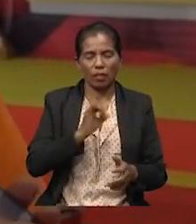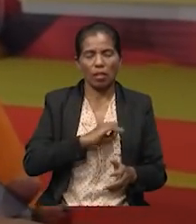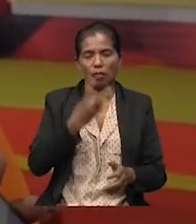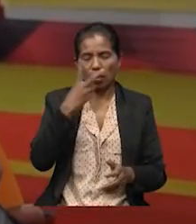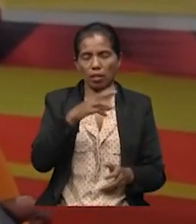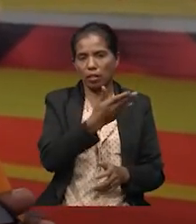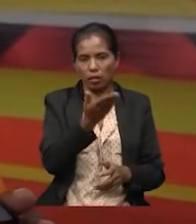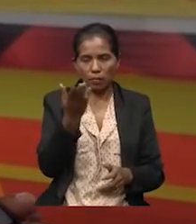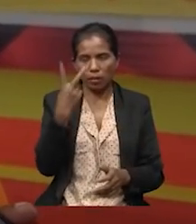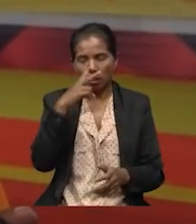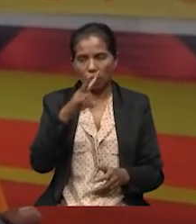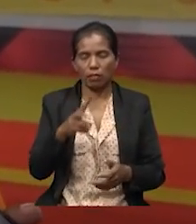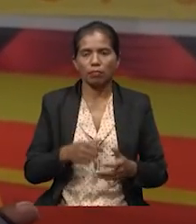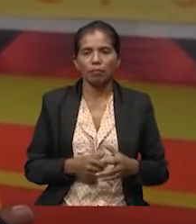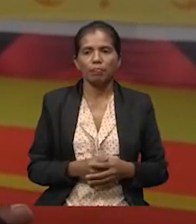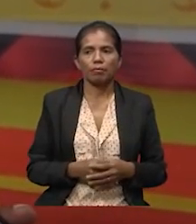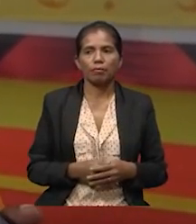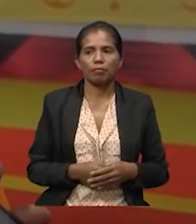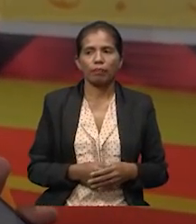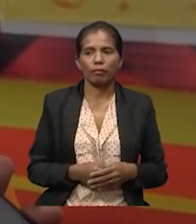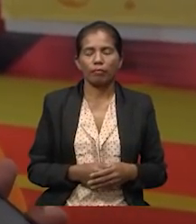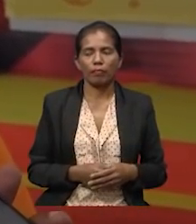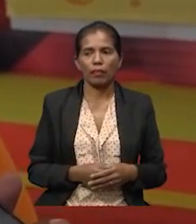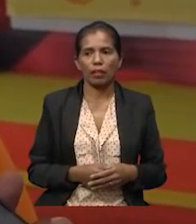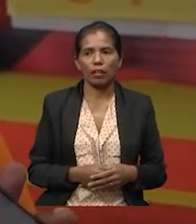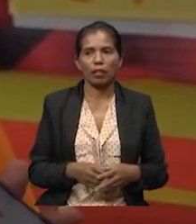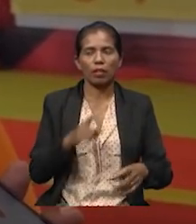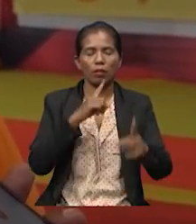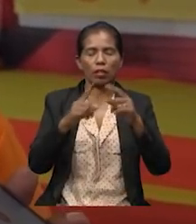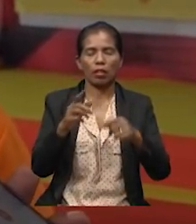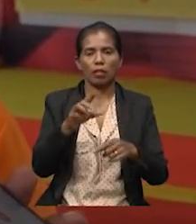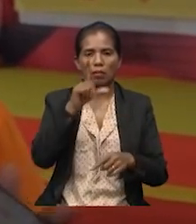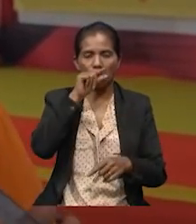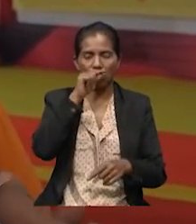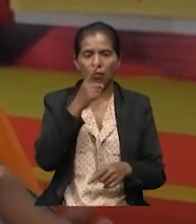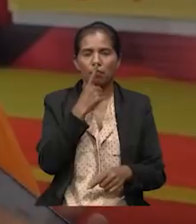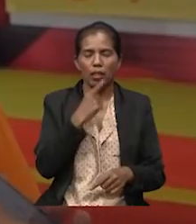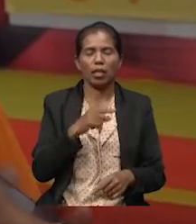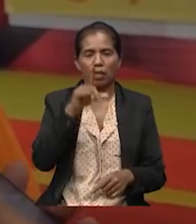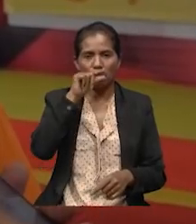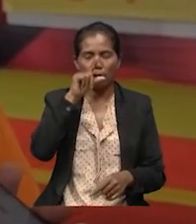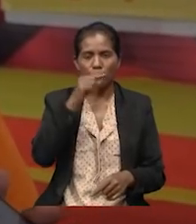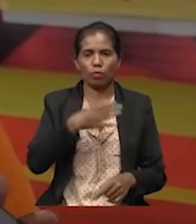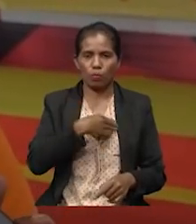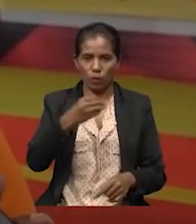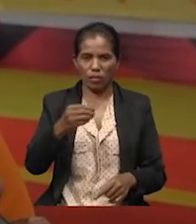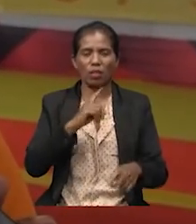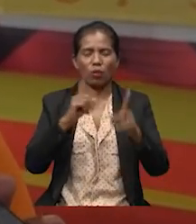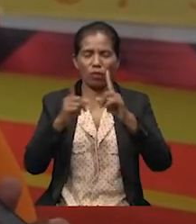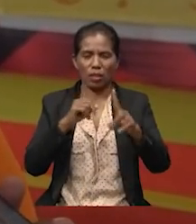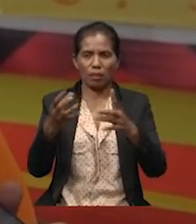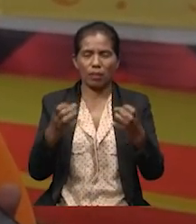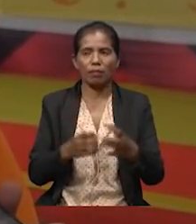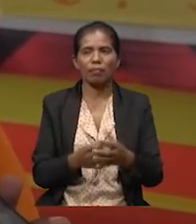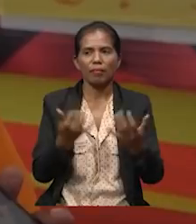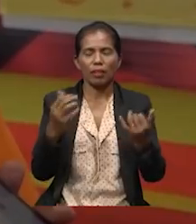sira arela ne tamba ene kole kono ma manu mia madmuti ne e kanda chir ne kole ne e agora